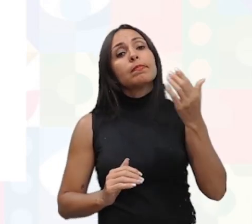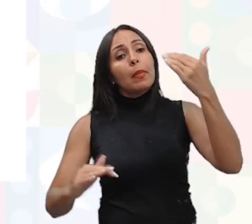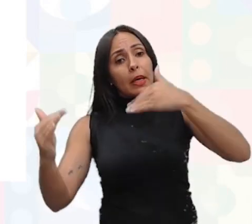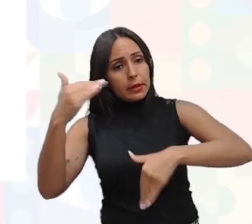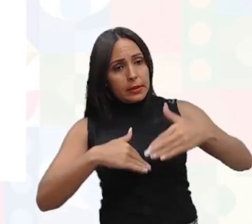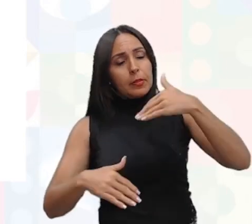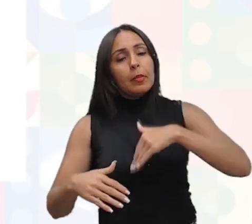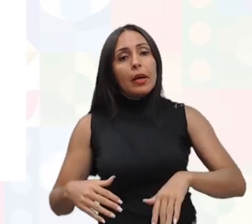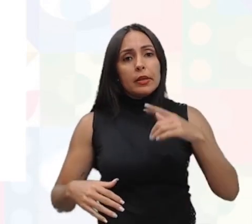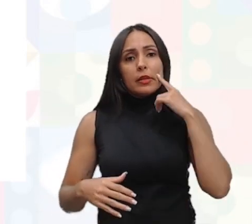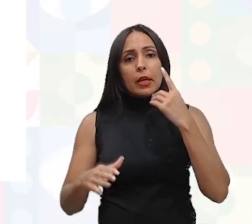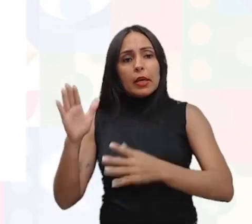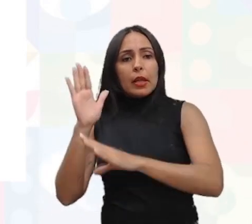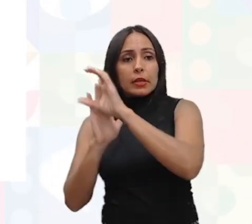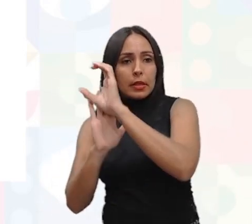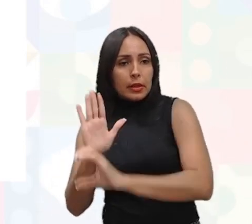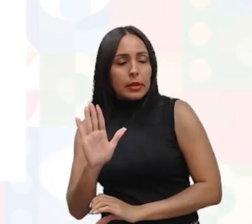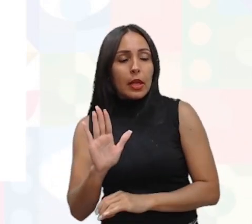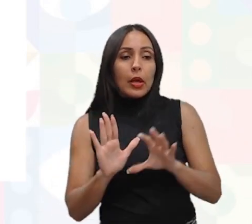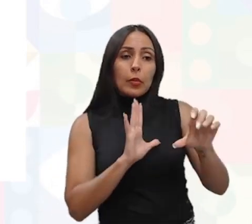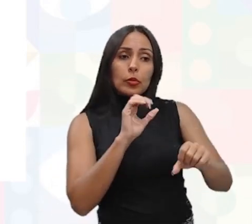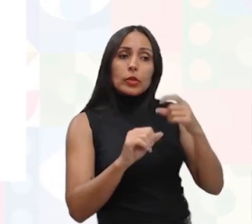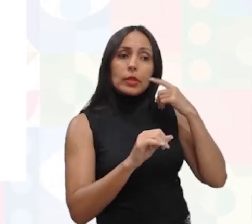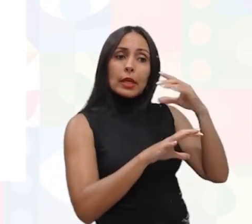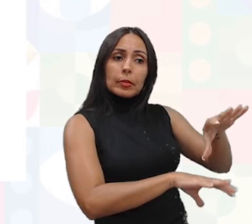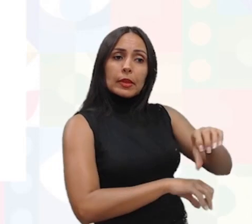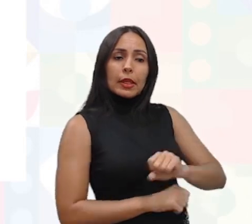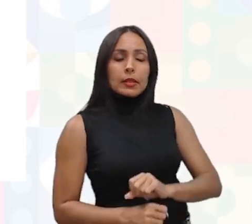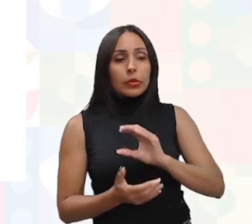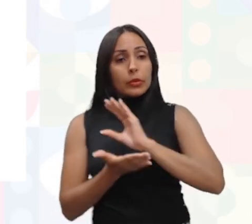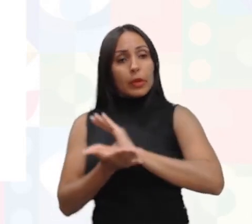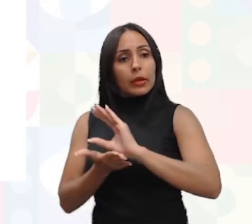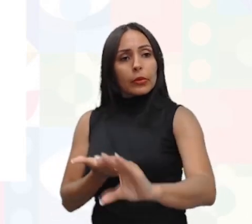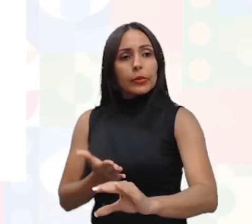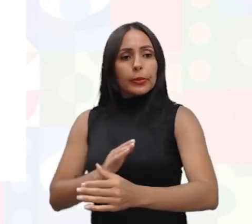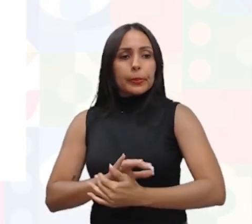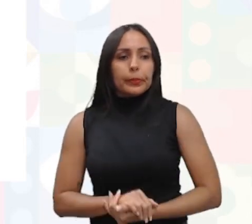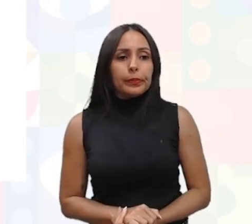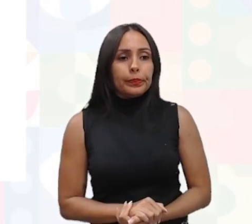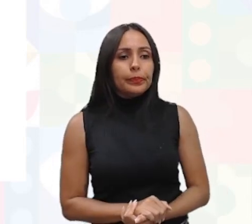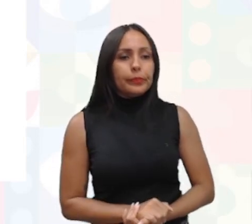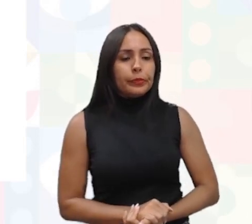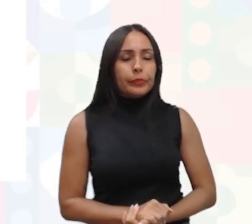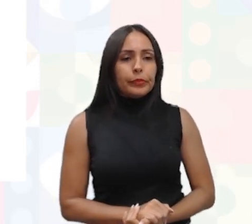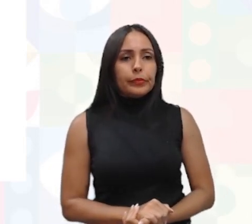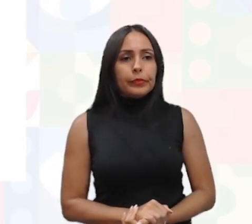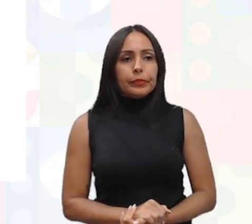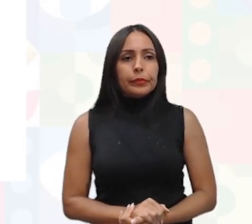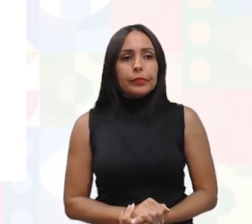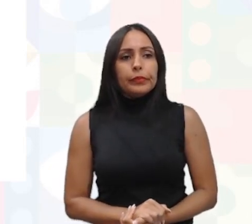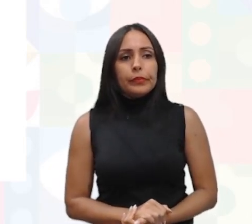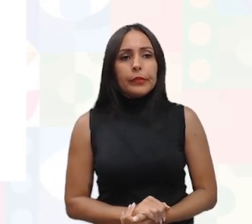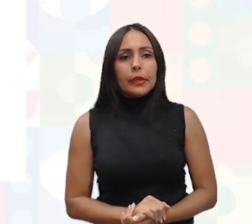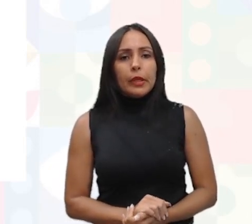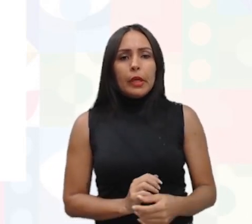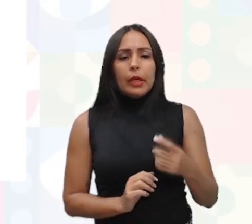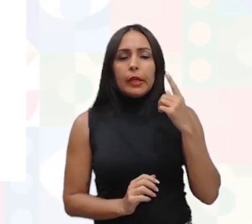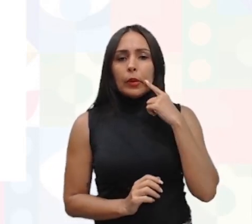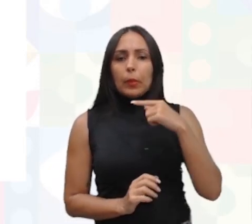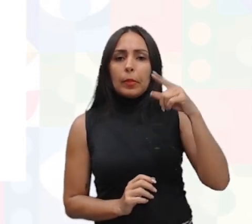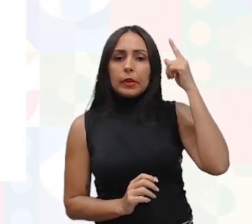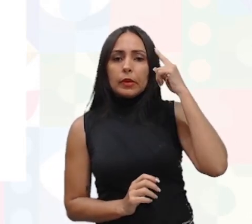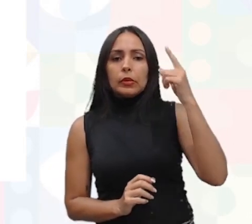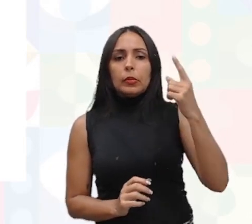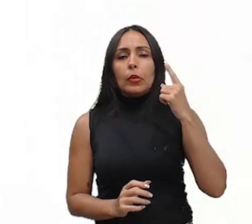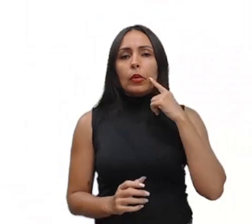editais e buscando a captação de recursos. Então, eu te trago mais um pouco aqui para a gente pensar um pouco sobre esses editais